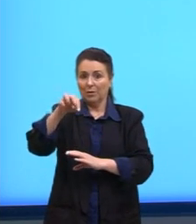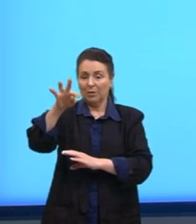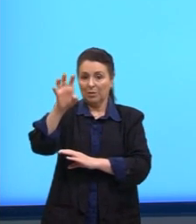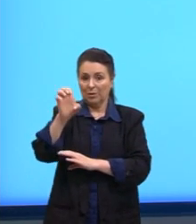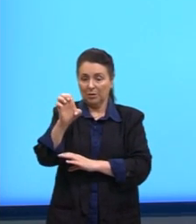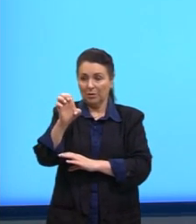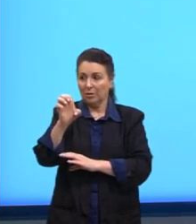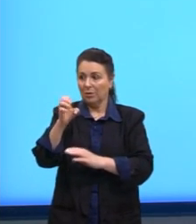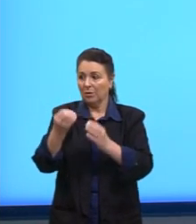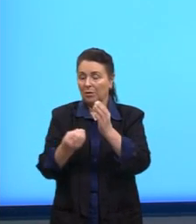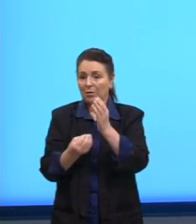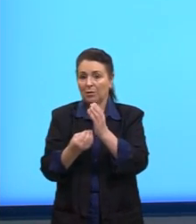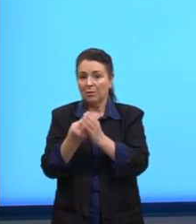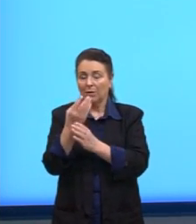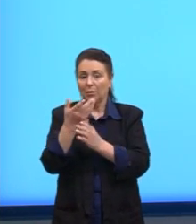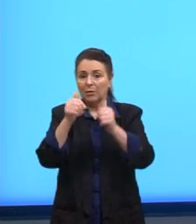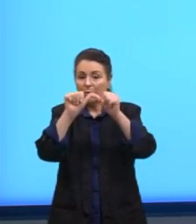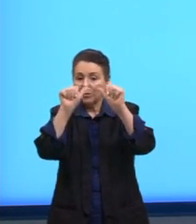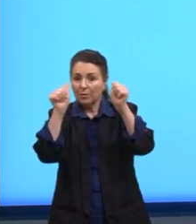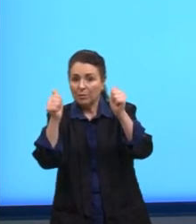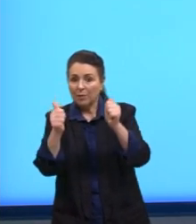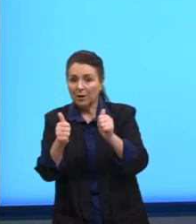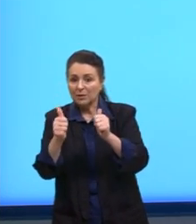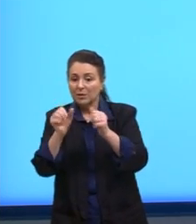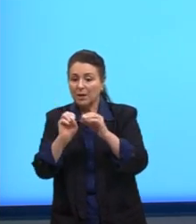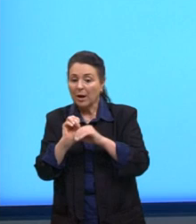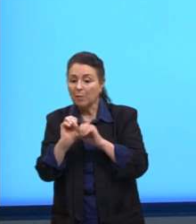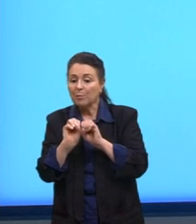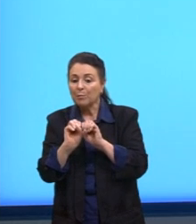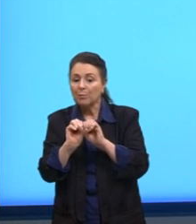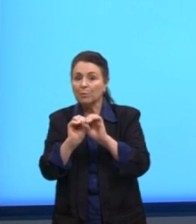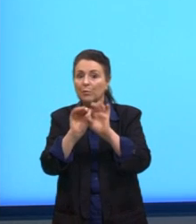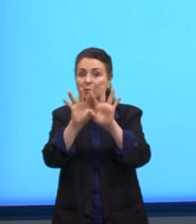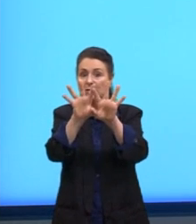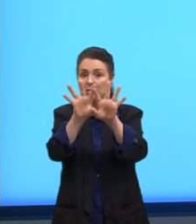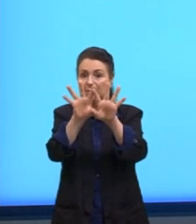está relacionado Justamente a projeção de imagens